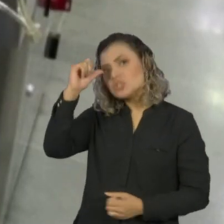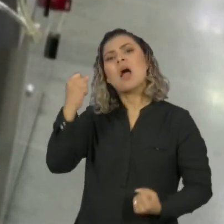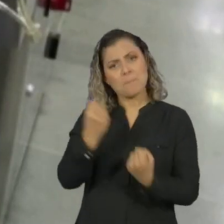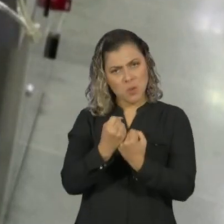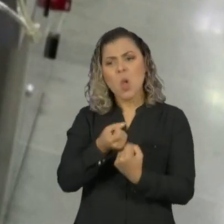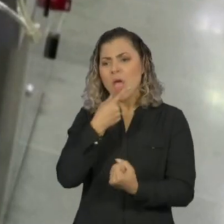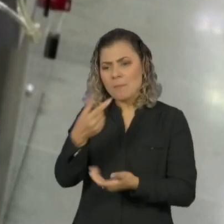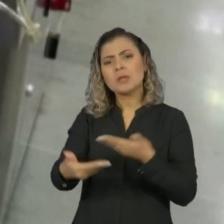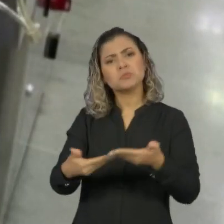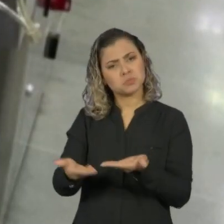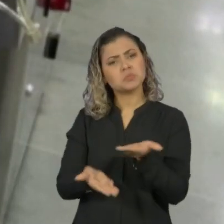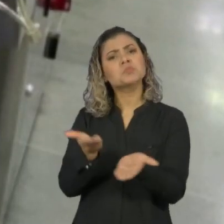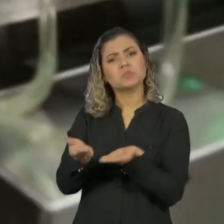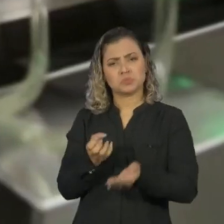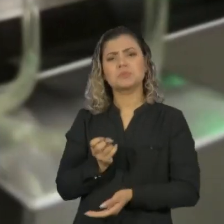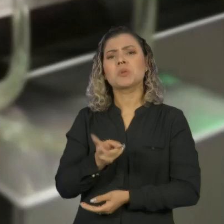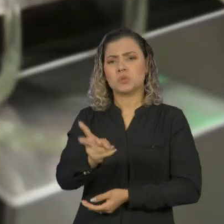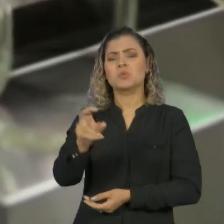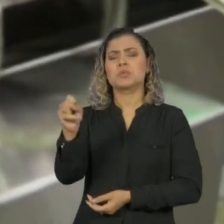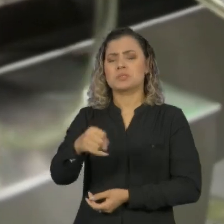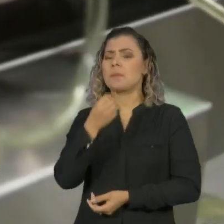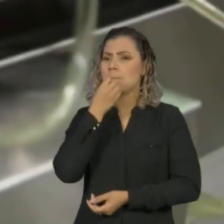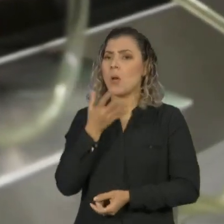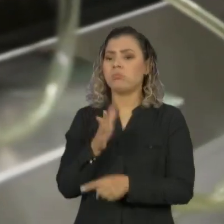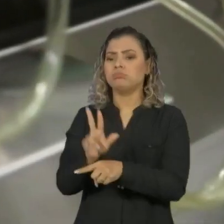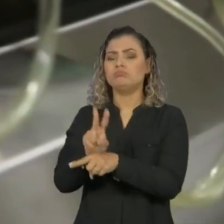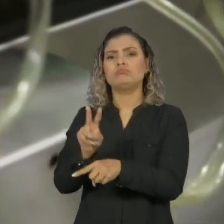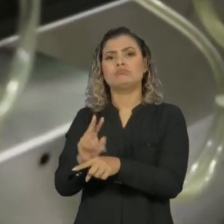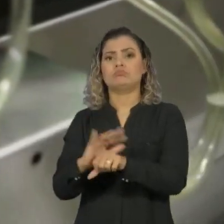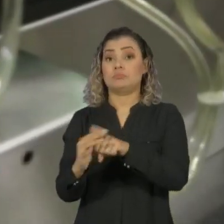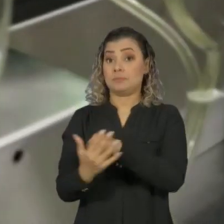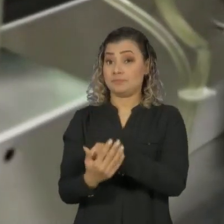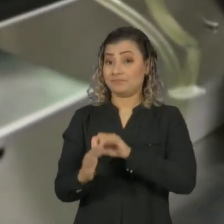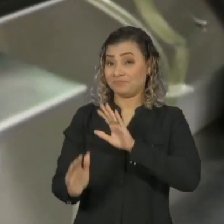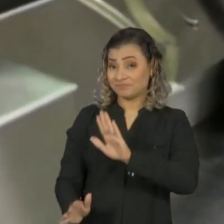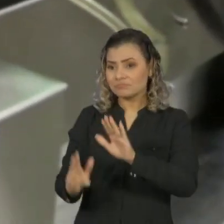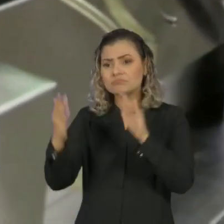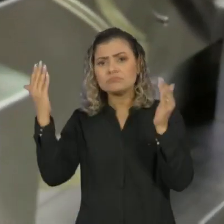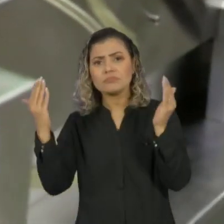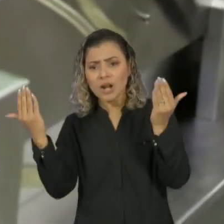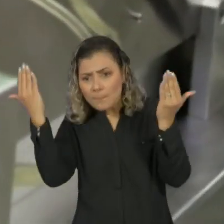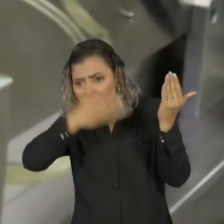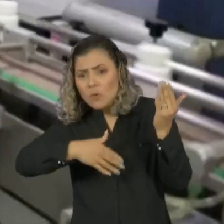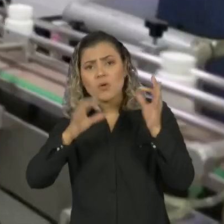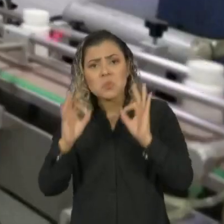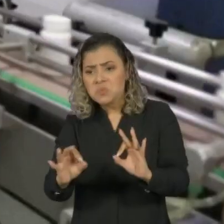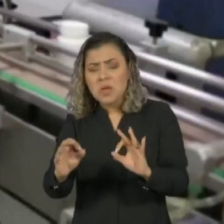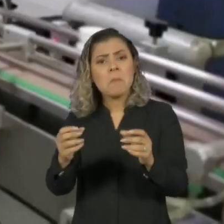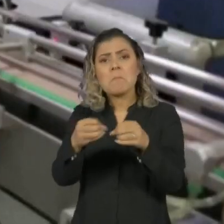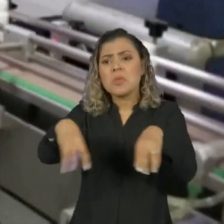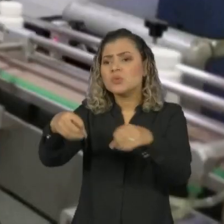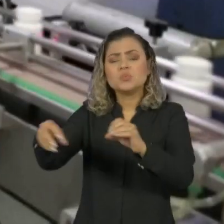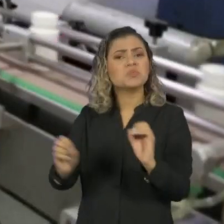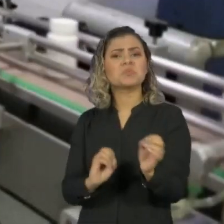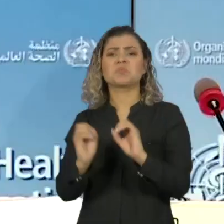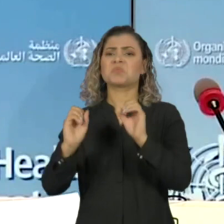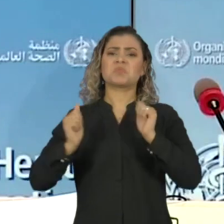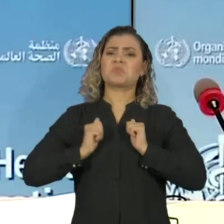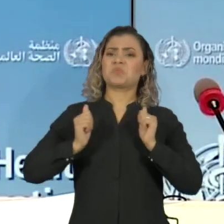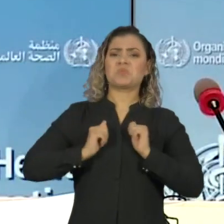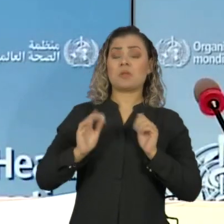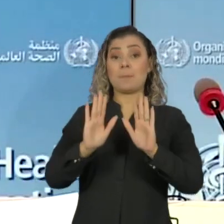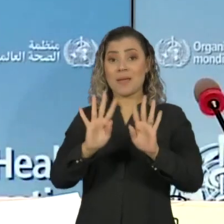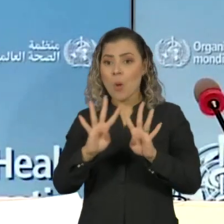uso do medicamento como medida profilática contra o vírus, afirmando que não houve grandes efeitos colaterais, mesmo após